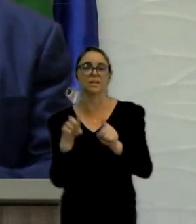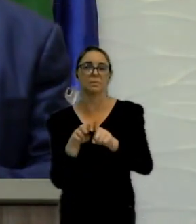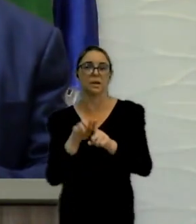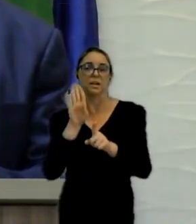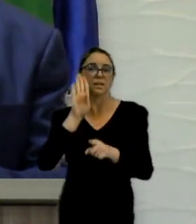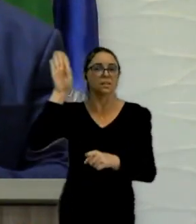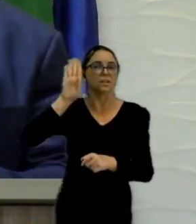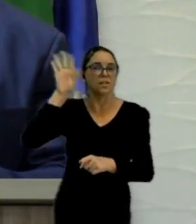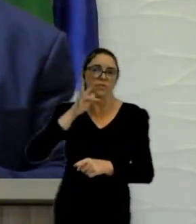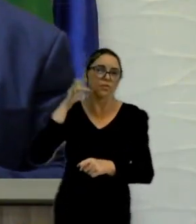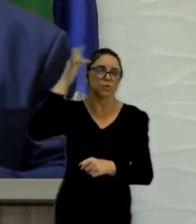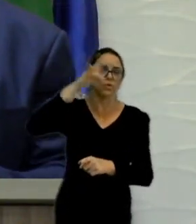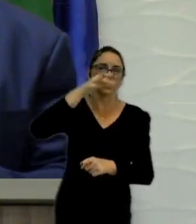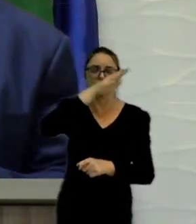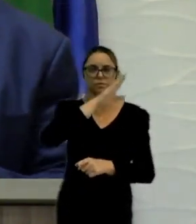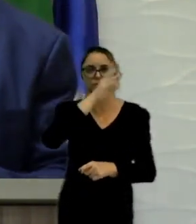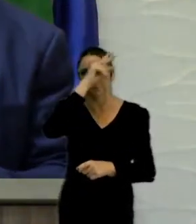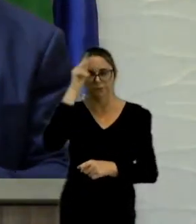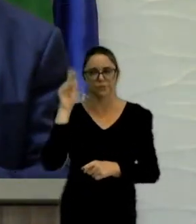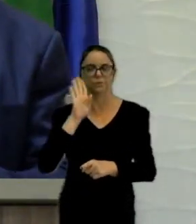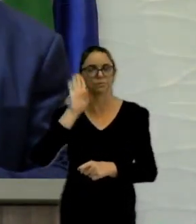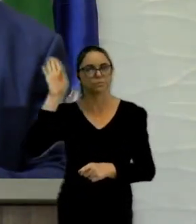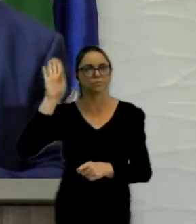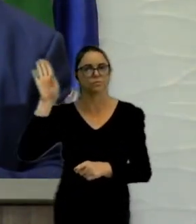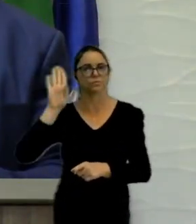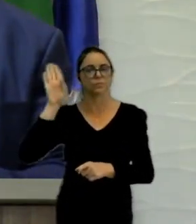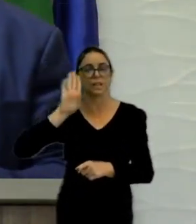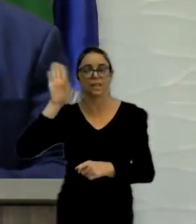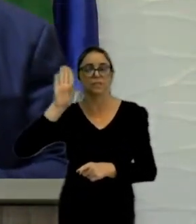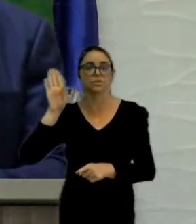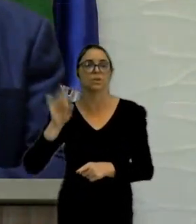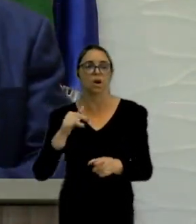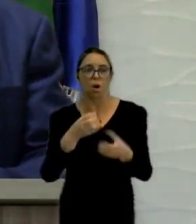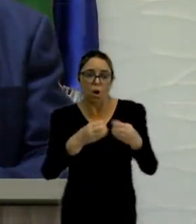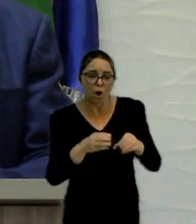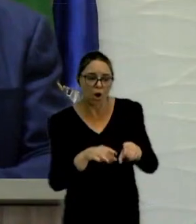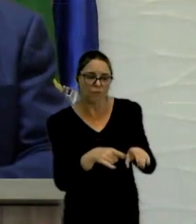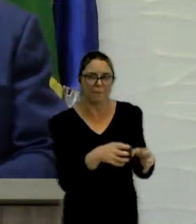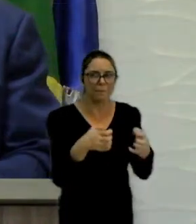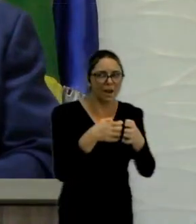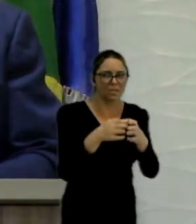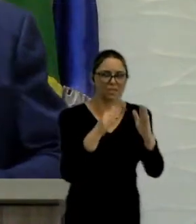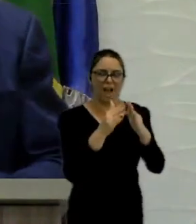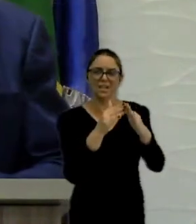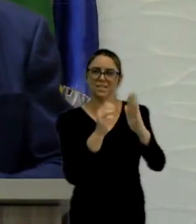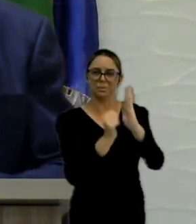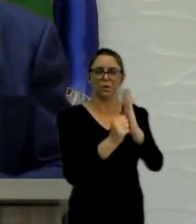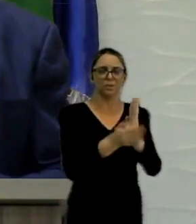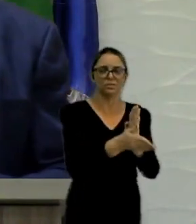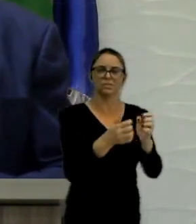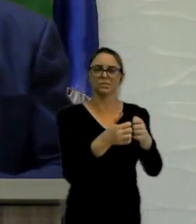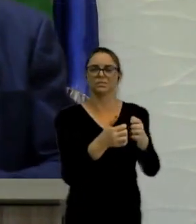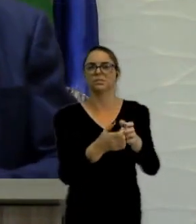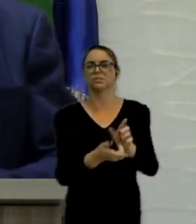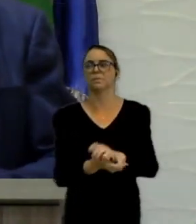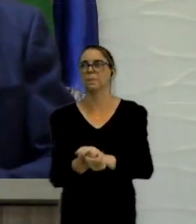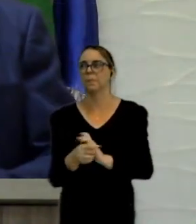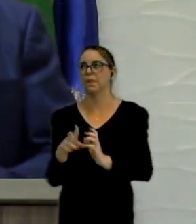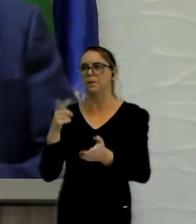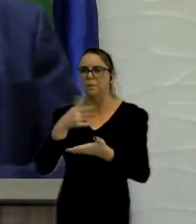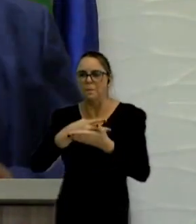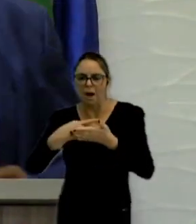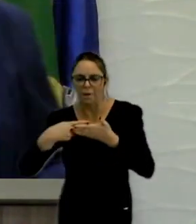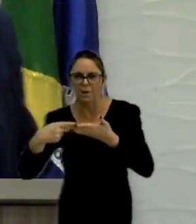quer, pegou o esgoto do quarto ovo e jogou na porta do povo. Cobra aqui quarta-feira, vereador. Deixe de ser